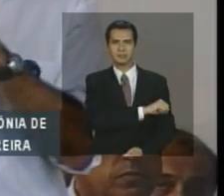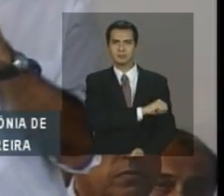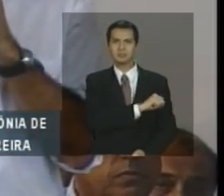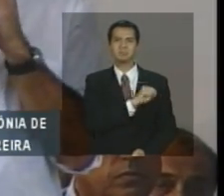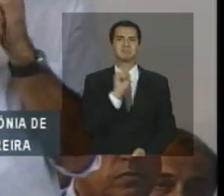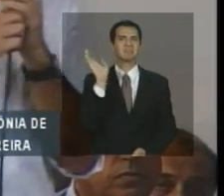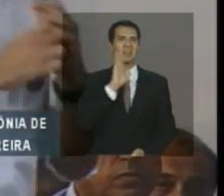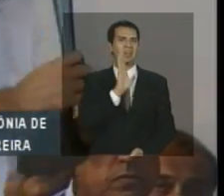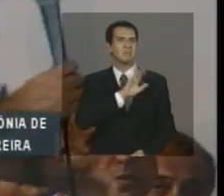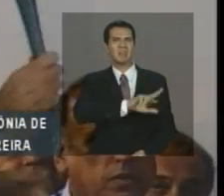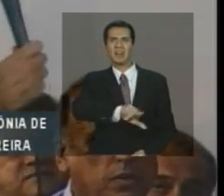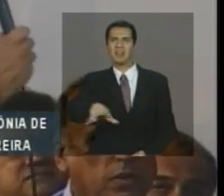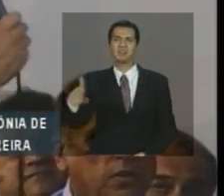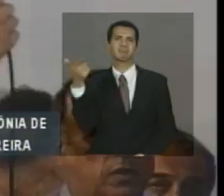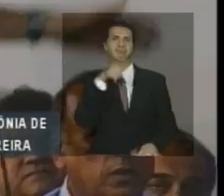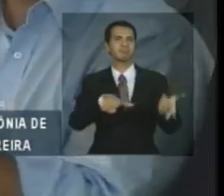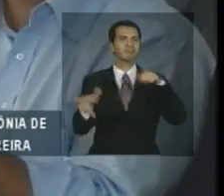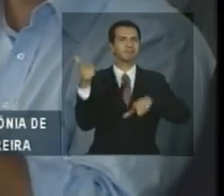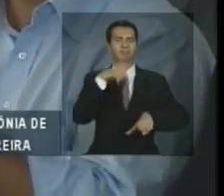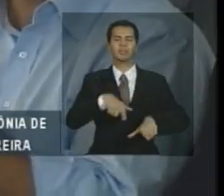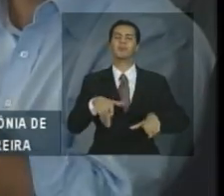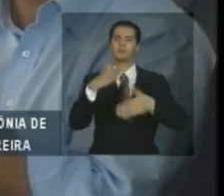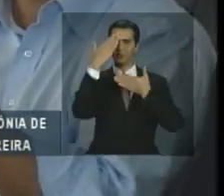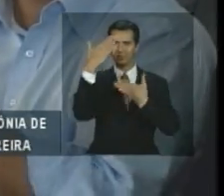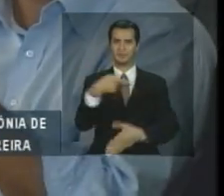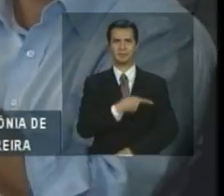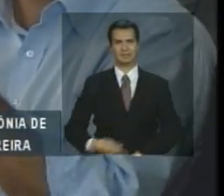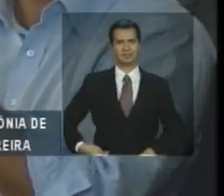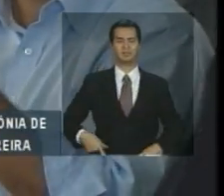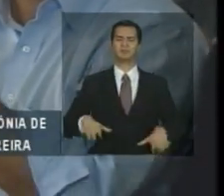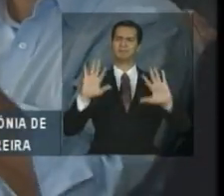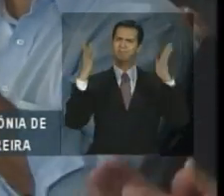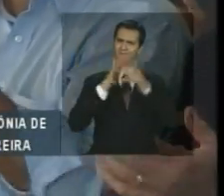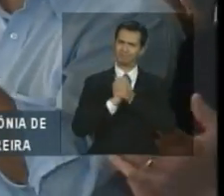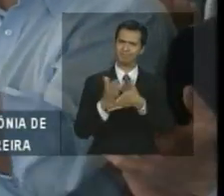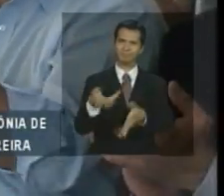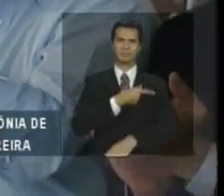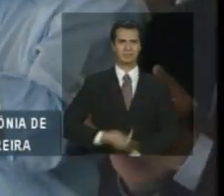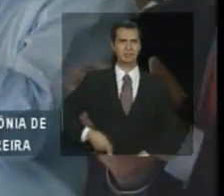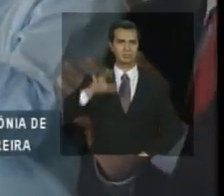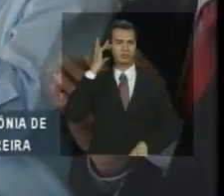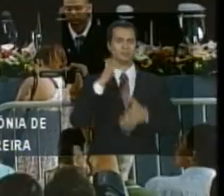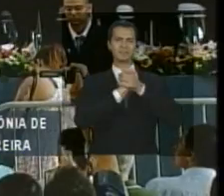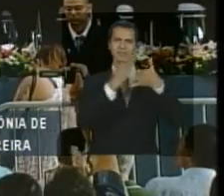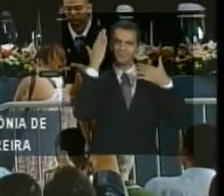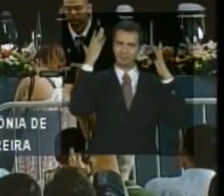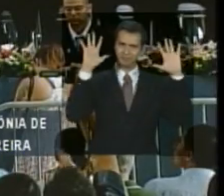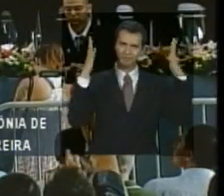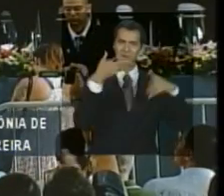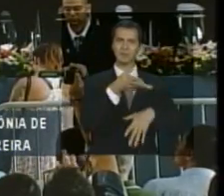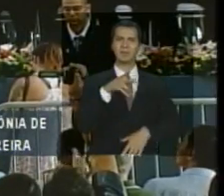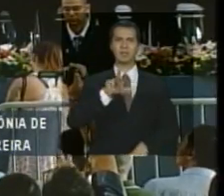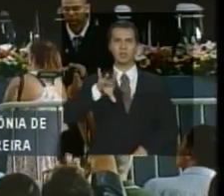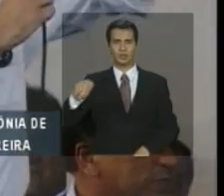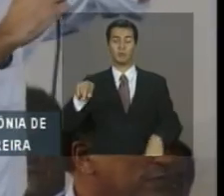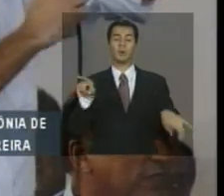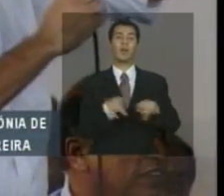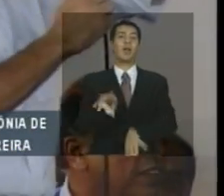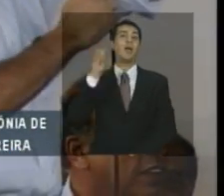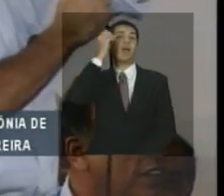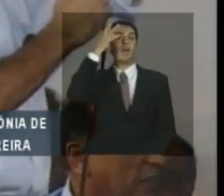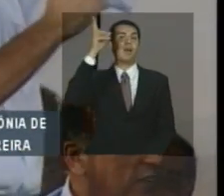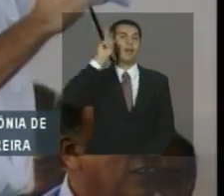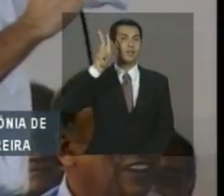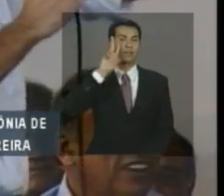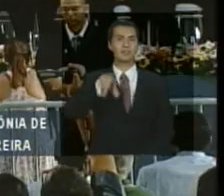legal acontecendo. Muito obrigado, presidenta. Viva a presidenta Dilma. Viva o Rio de Janeiro. Viva o Brasil. Obrigado, gente. Ah, e